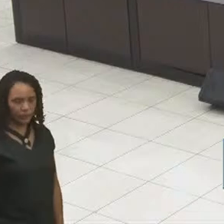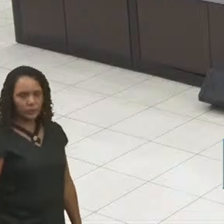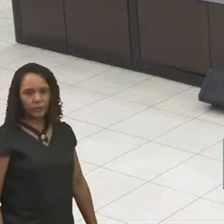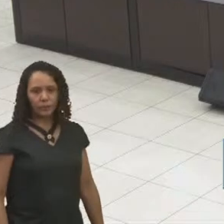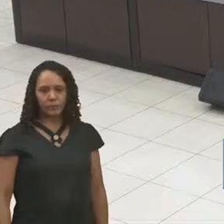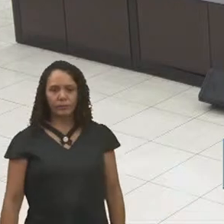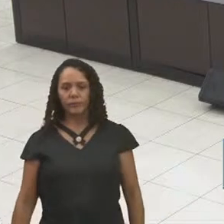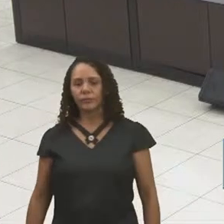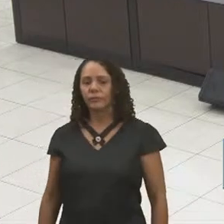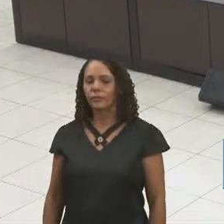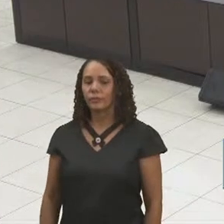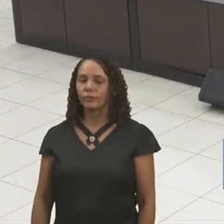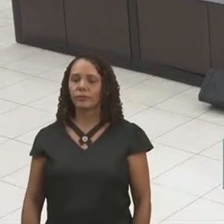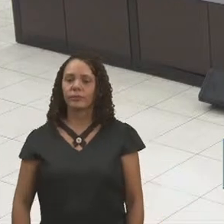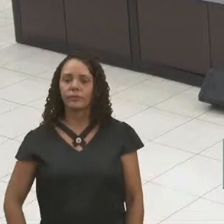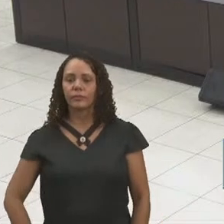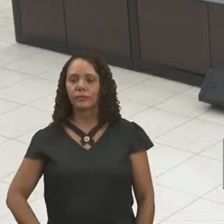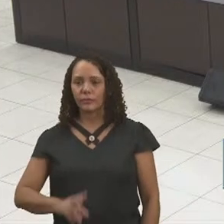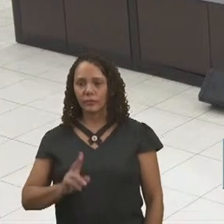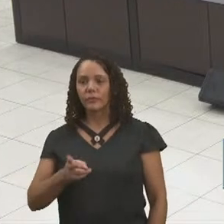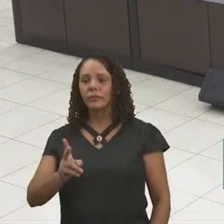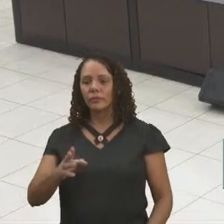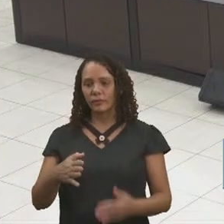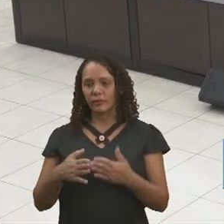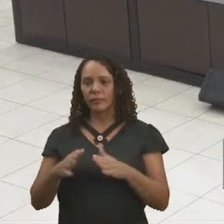A palavra continua aberta.